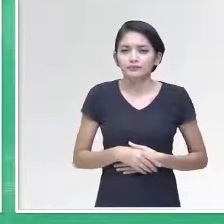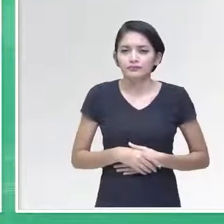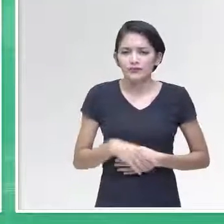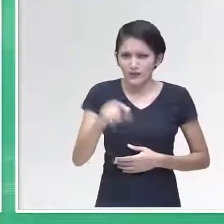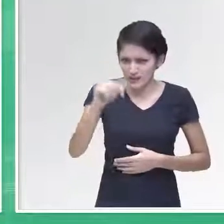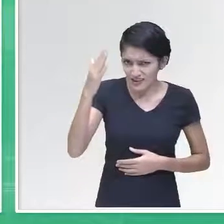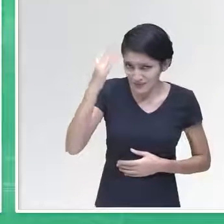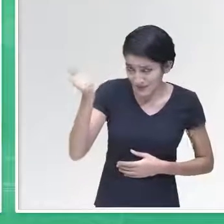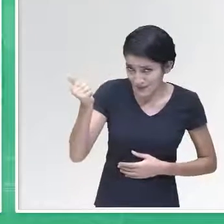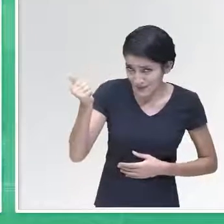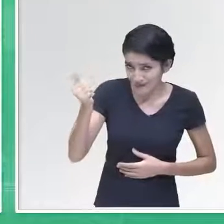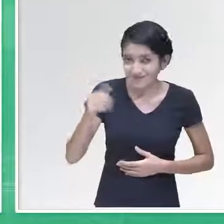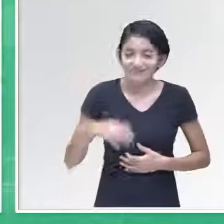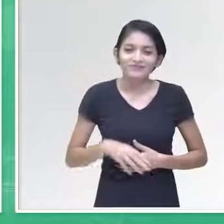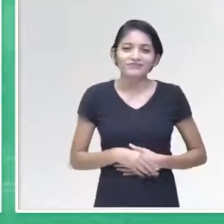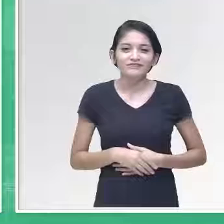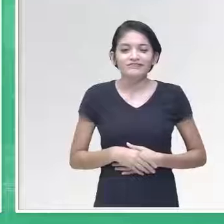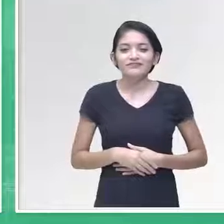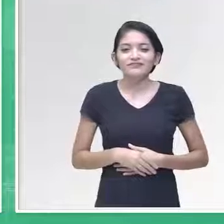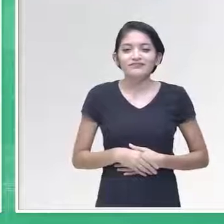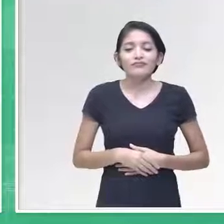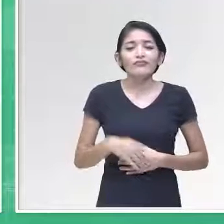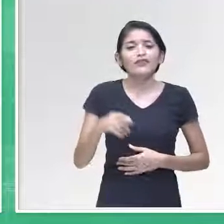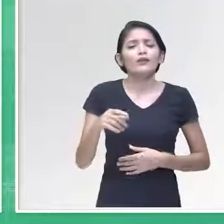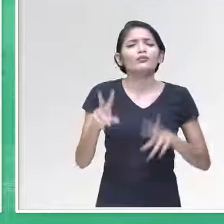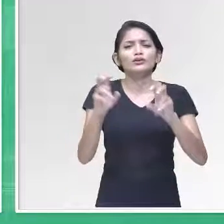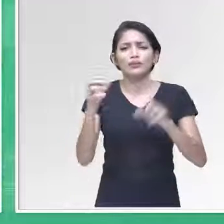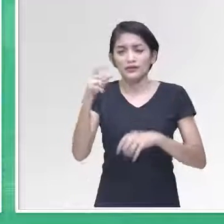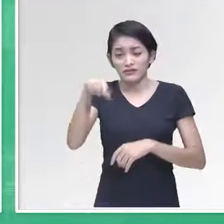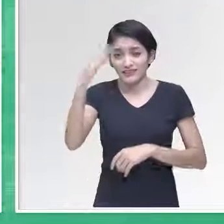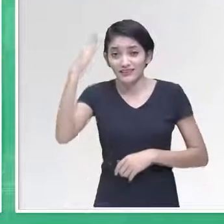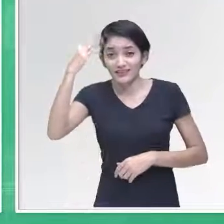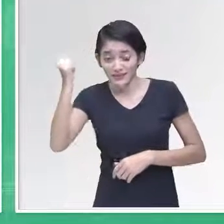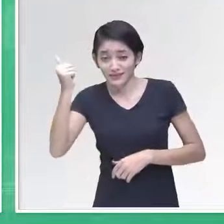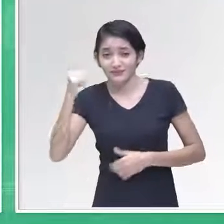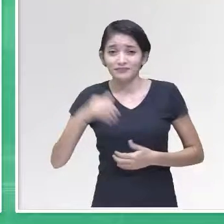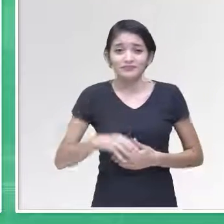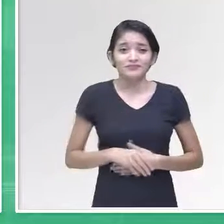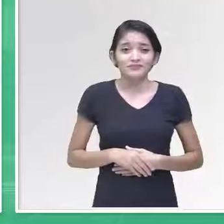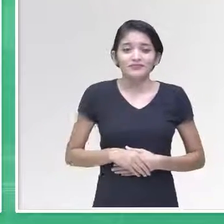sabia? Bom, nesse você sabia, vocês têm aqui, ó,